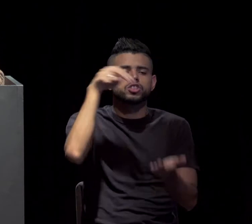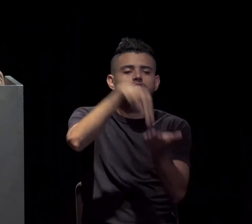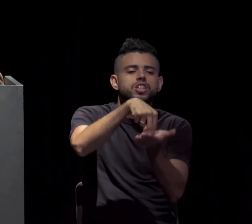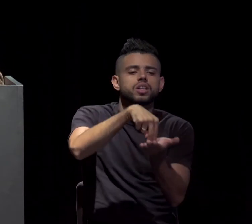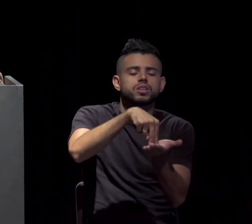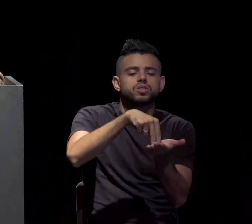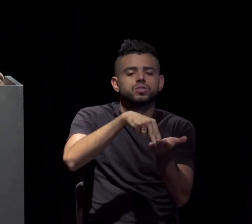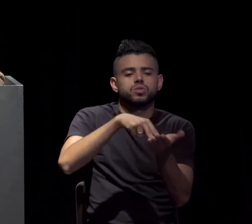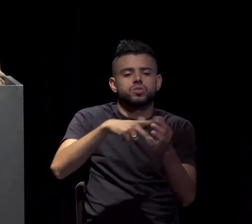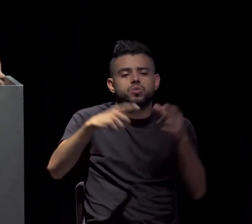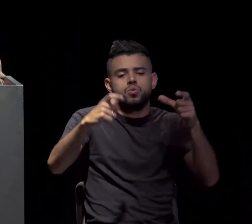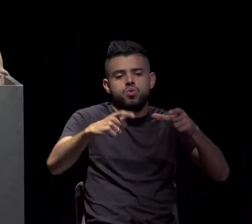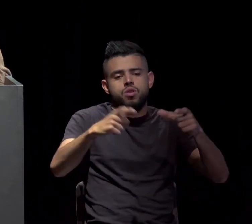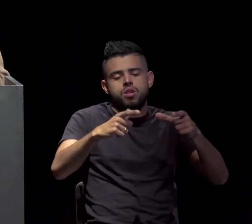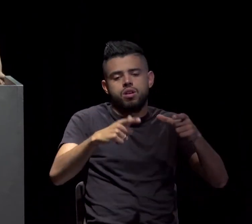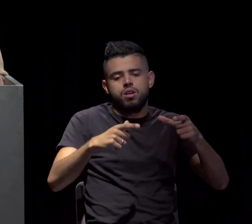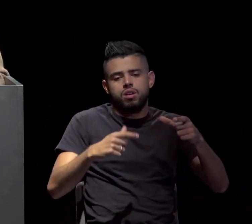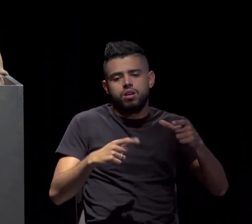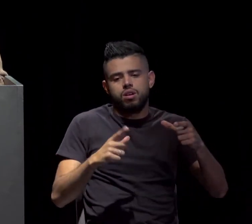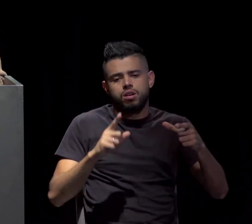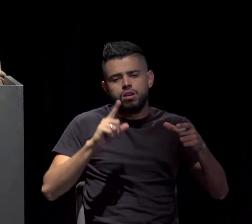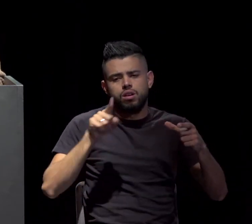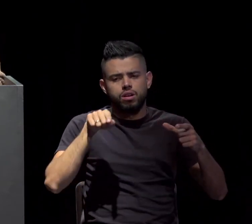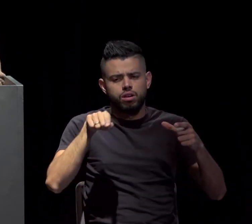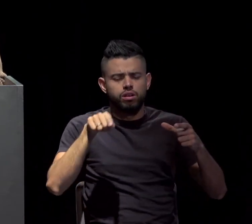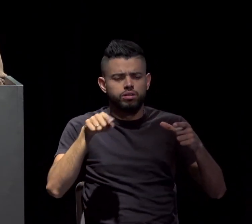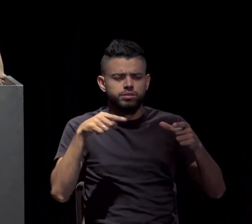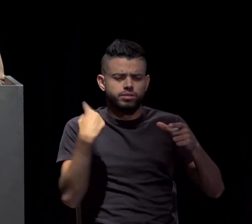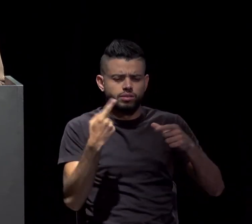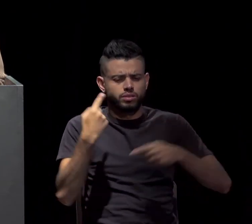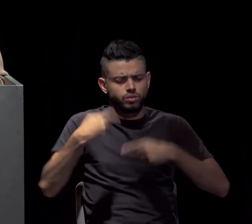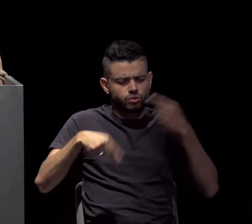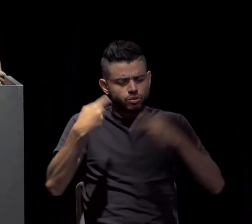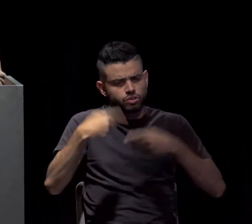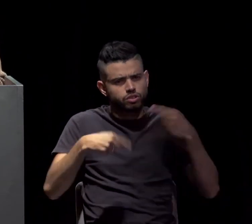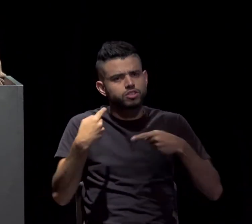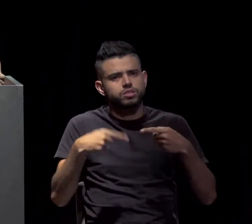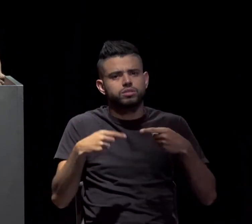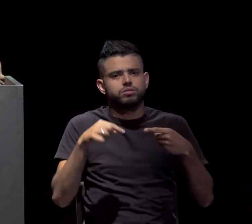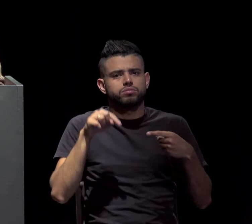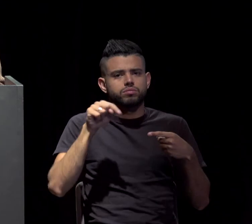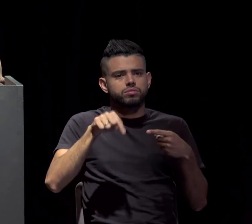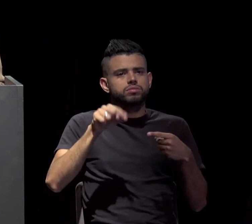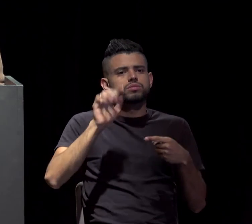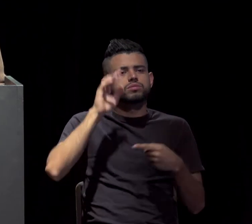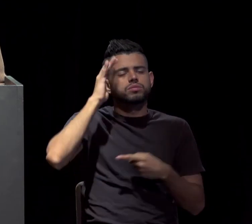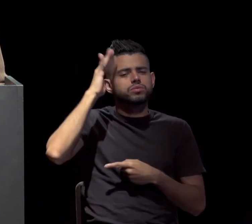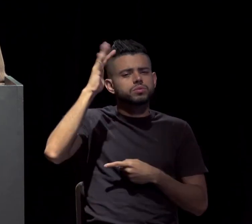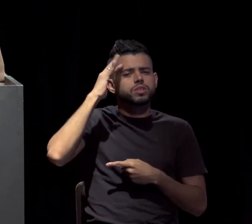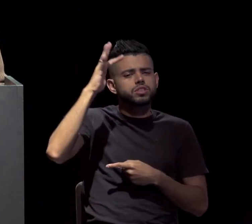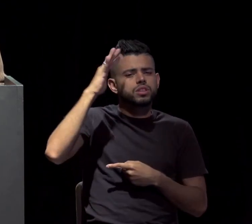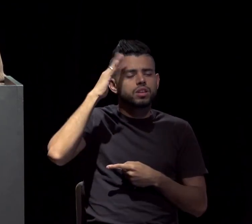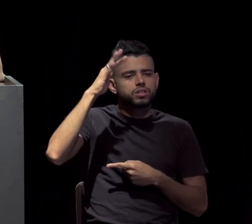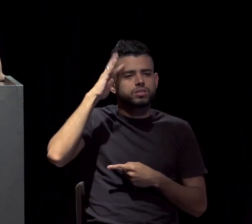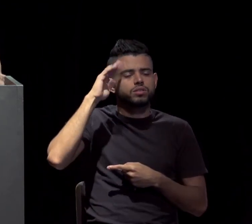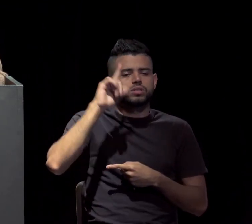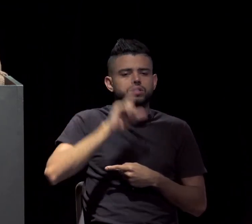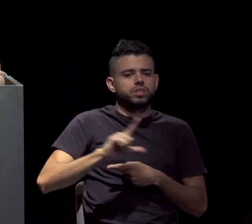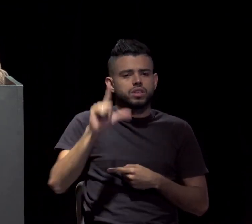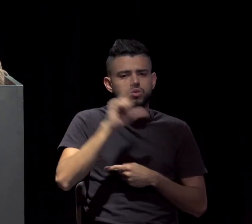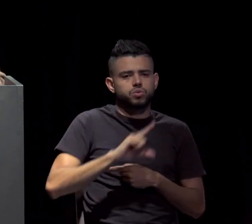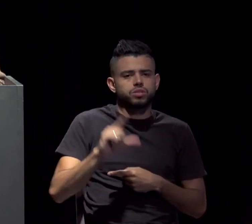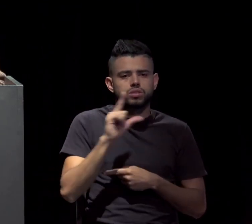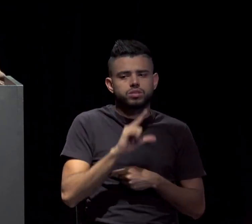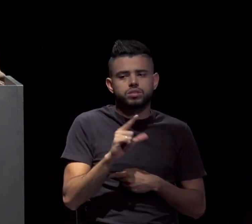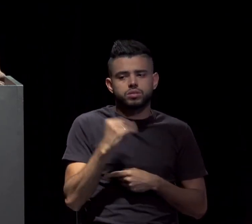uma recomposição do mito. Esse é um dado que a gente não vai ter tempo de discutir aqui, mas essa reconfiguração do imaginário da literatura oral é